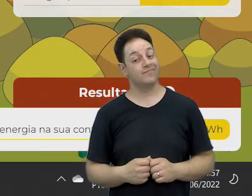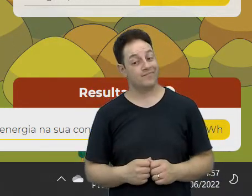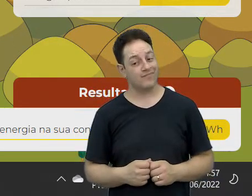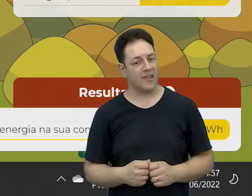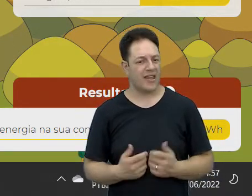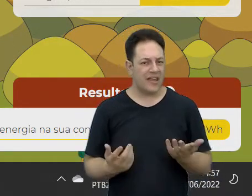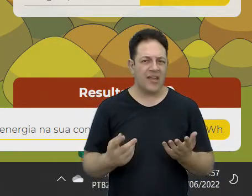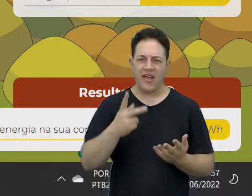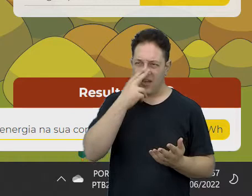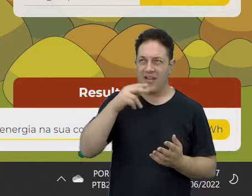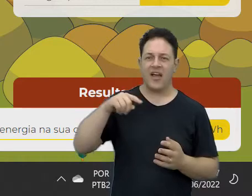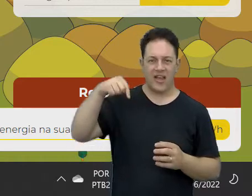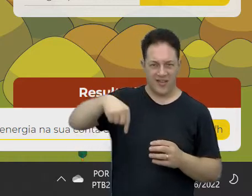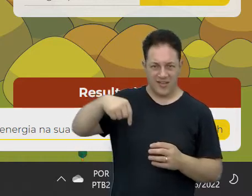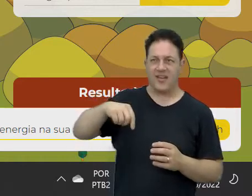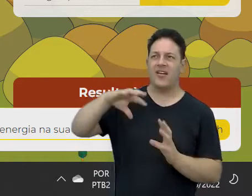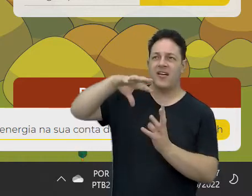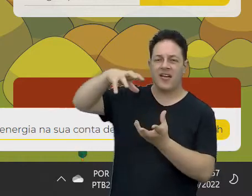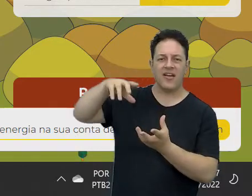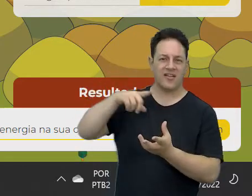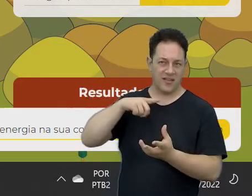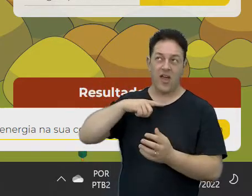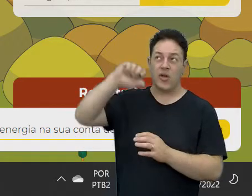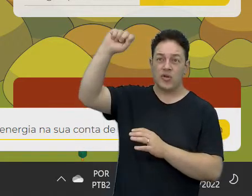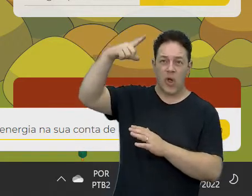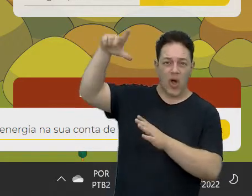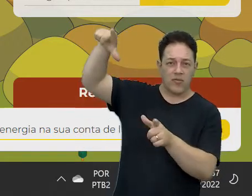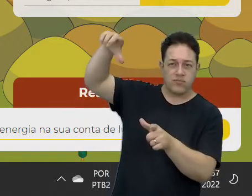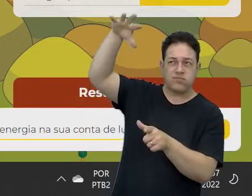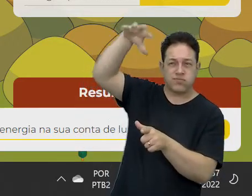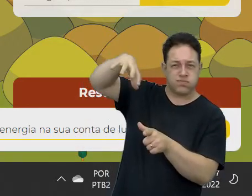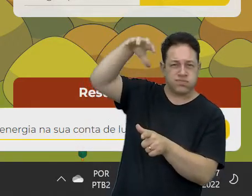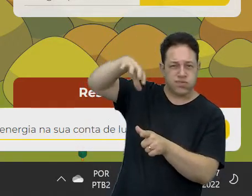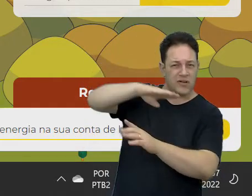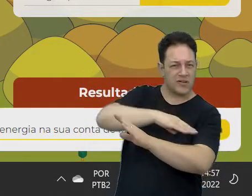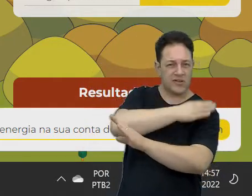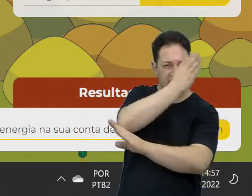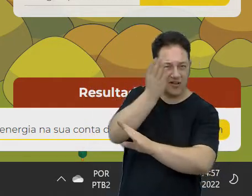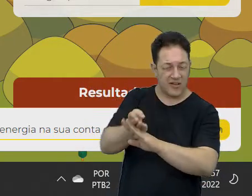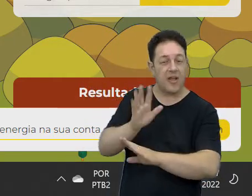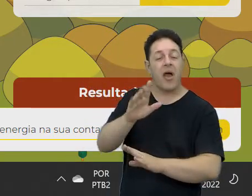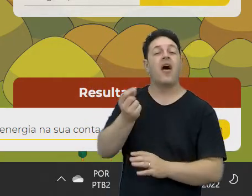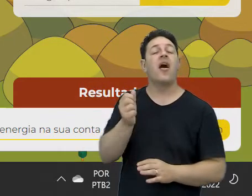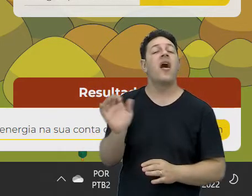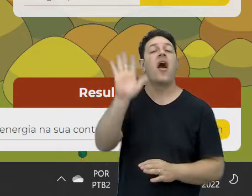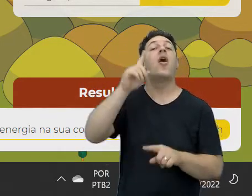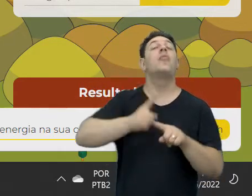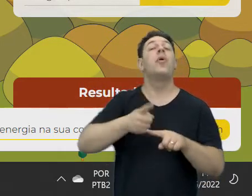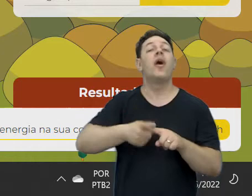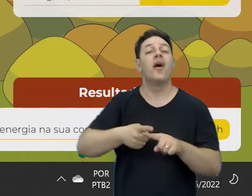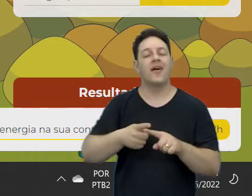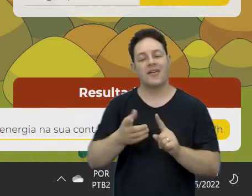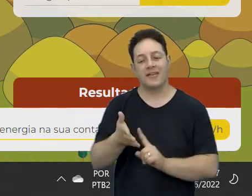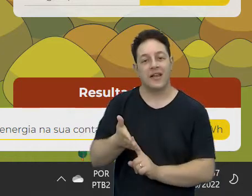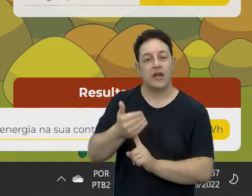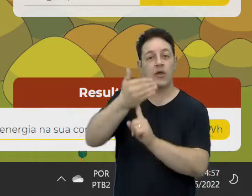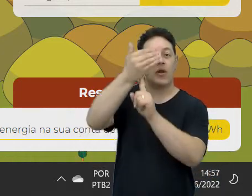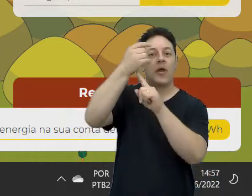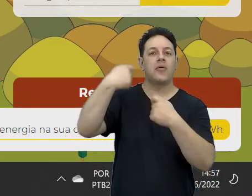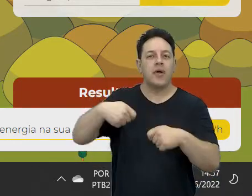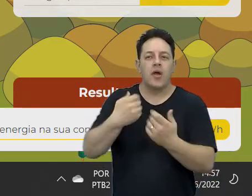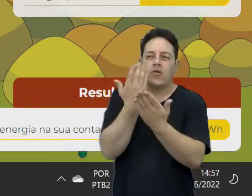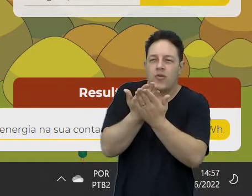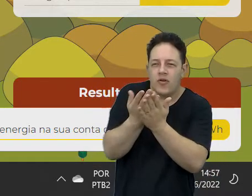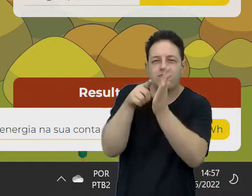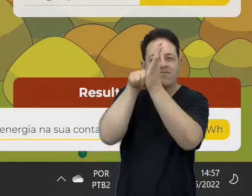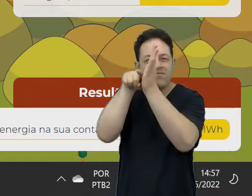tem sol o tempo todo? Tem a ver com isso? A gente tem sol o tempo todo, mas é mais caro porque a tecnologia precisa de mais